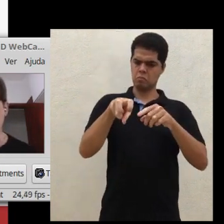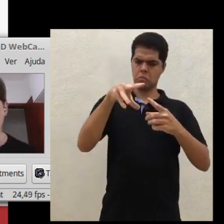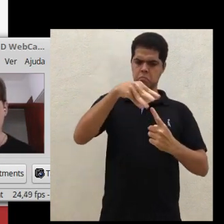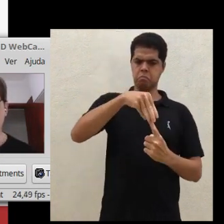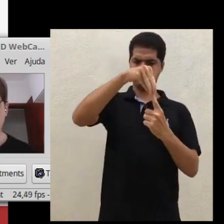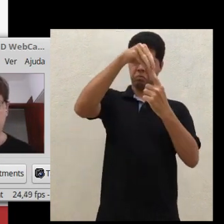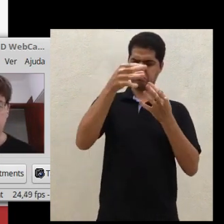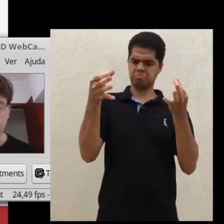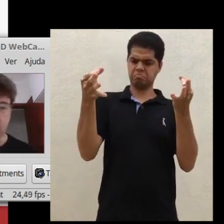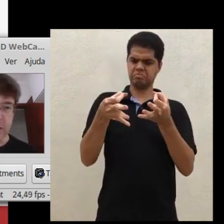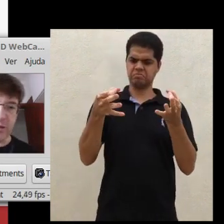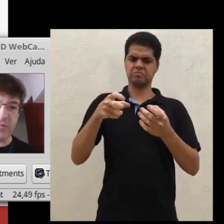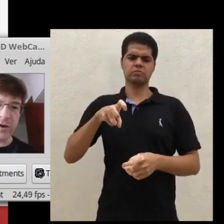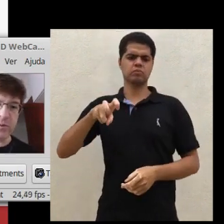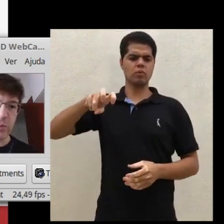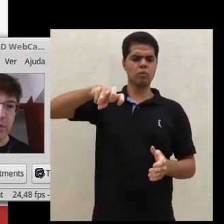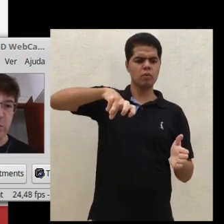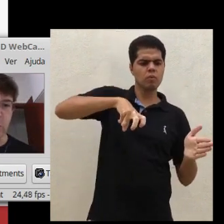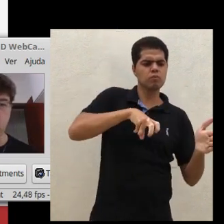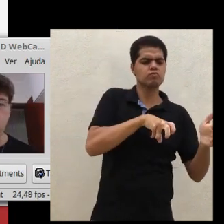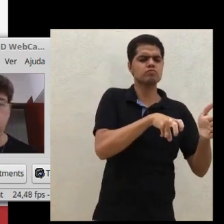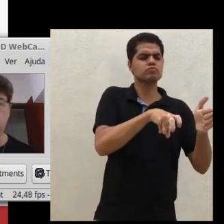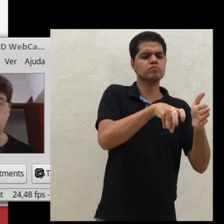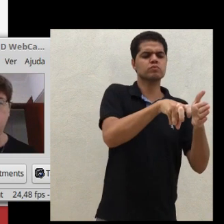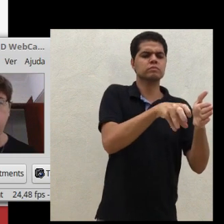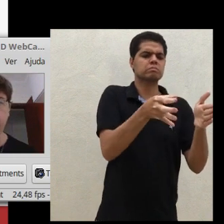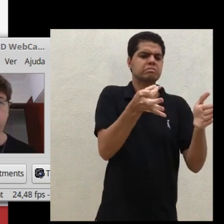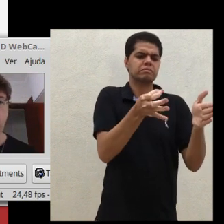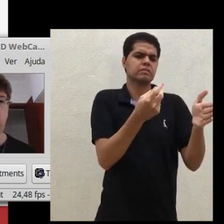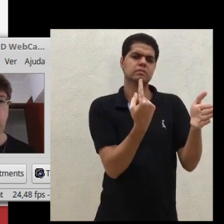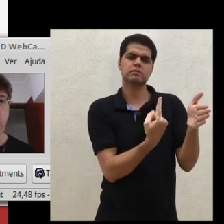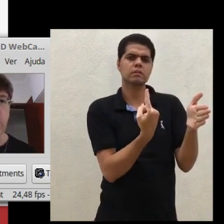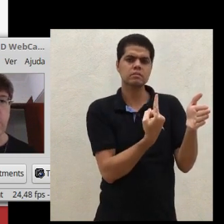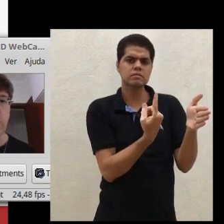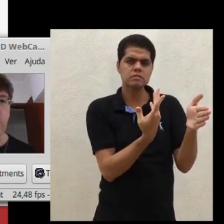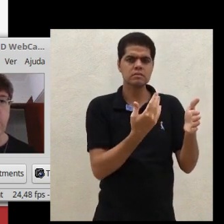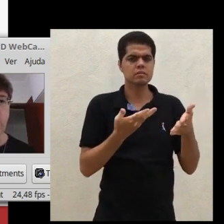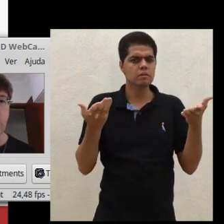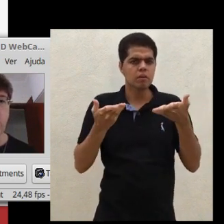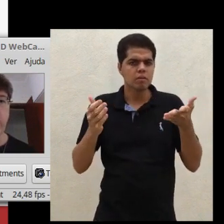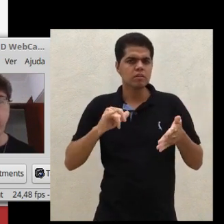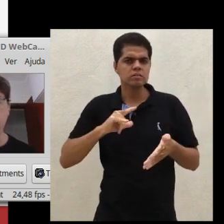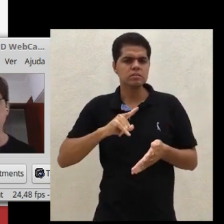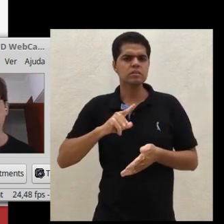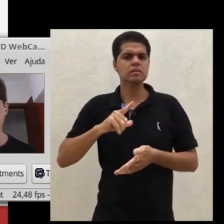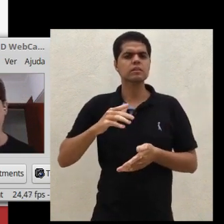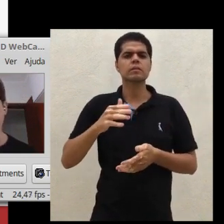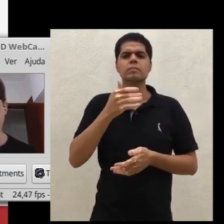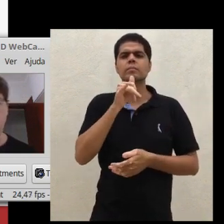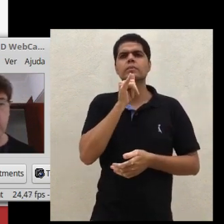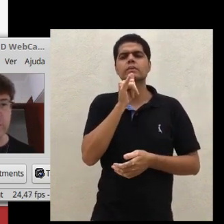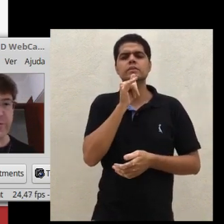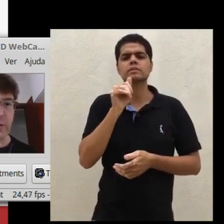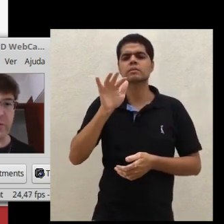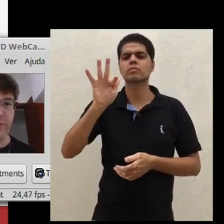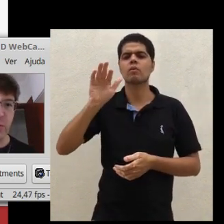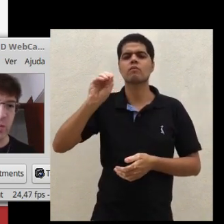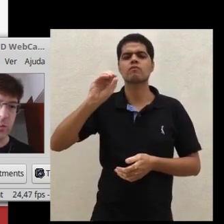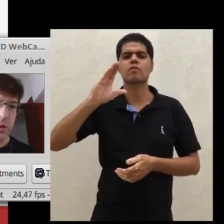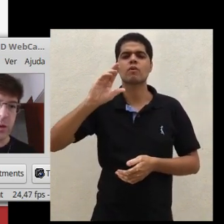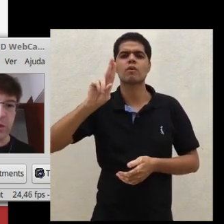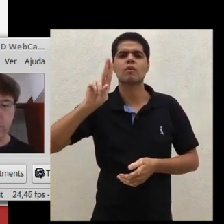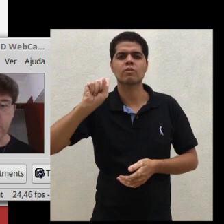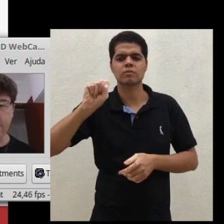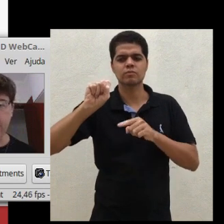carros tem vários modelos hoje no mercado aí, o Ford Focus, o Ford